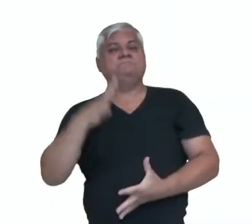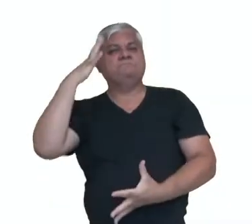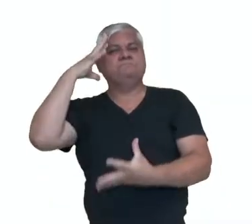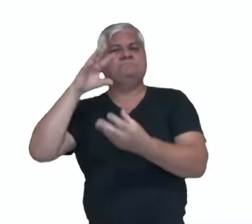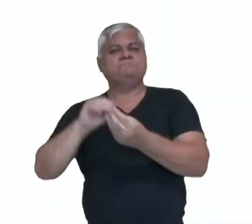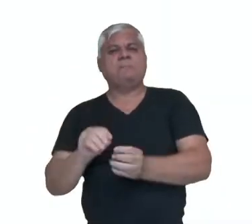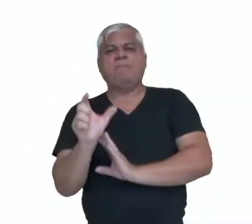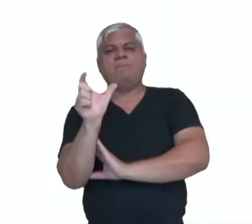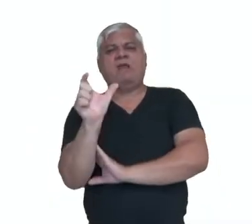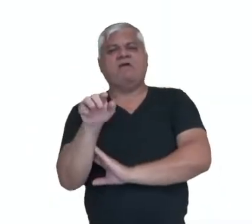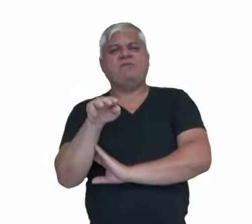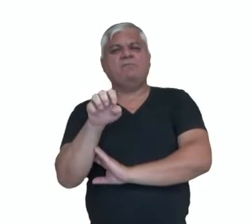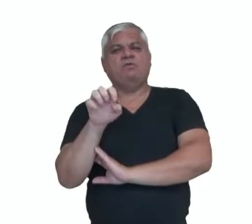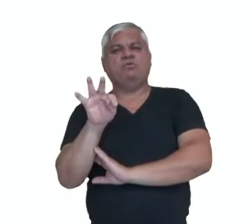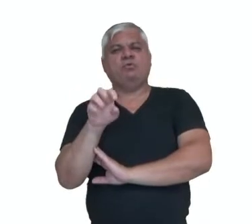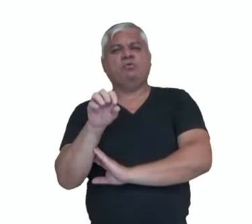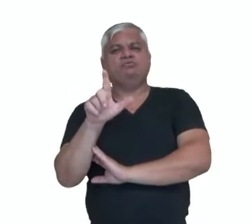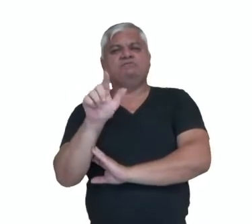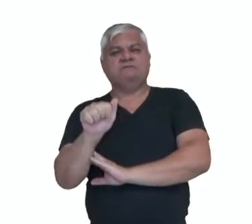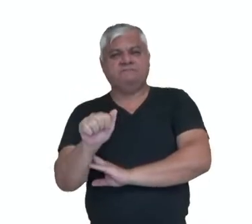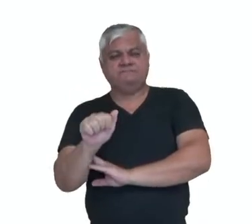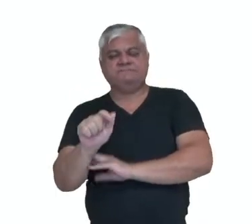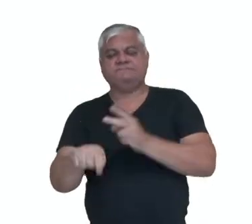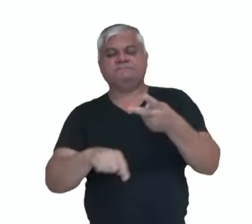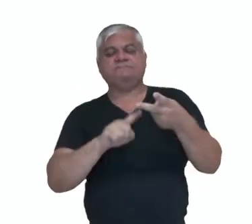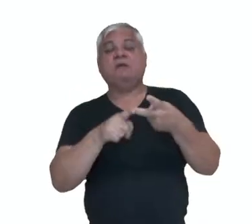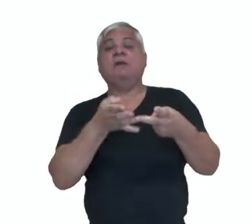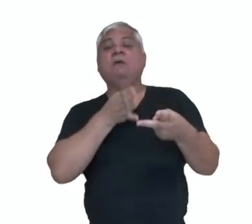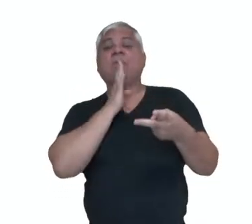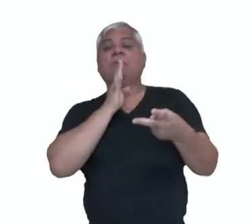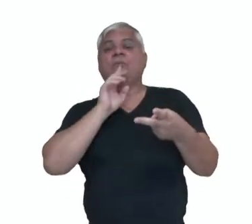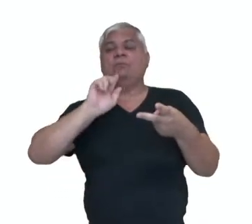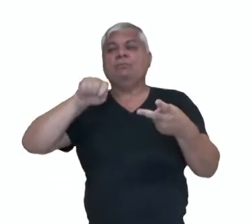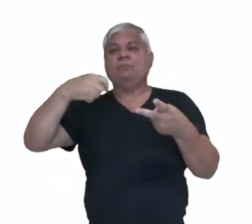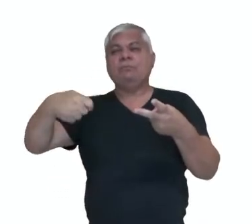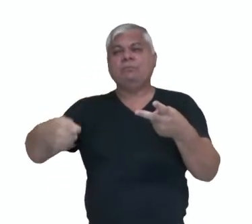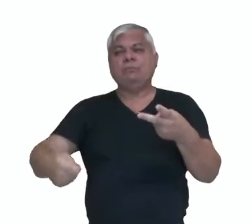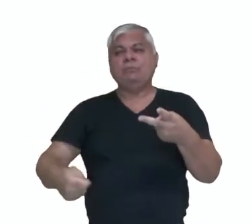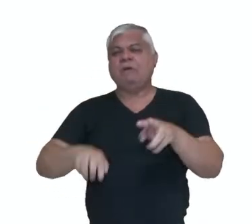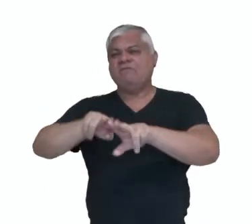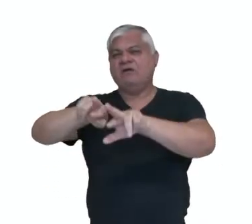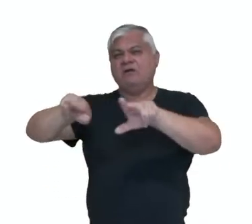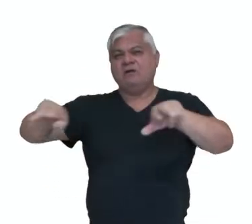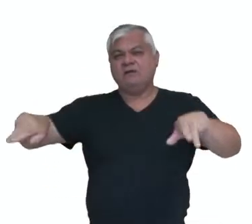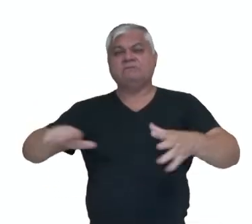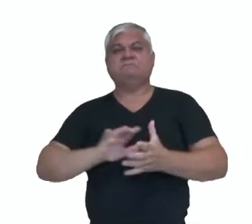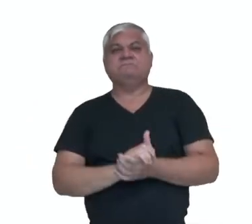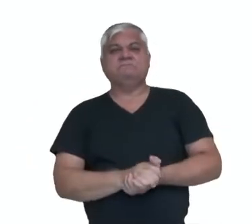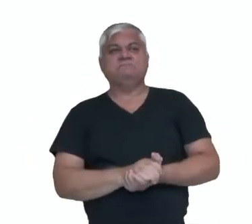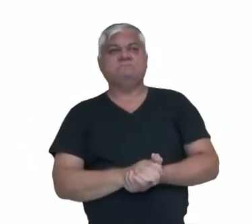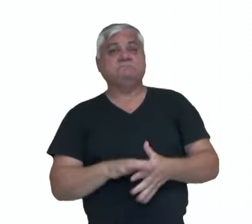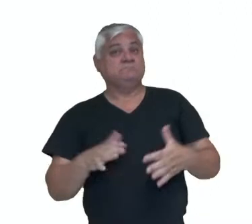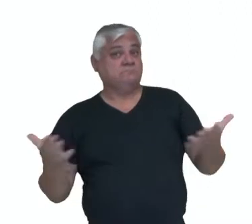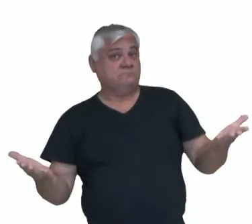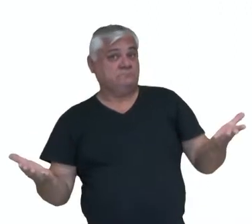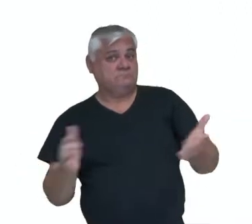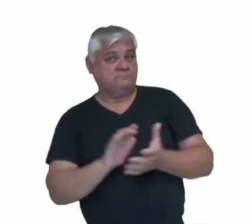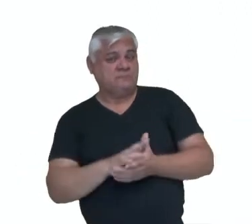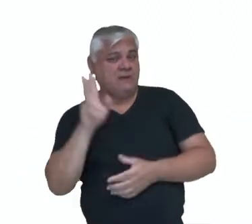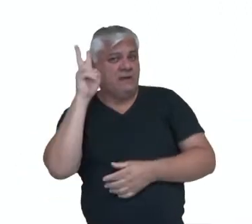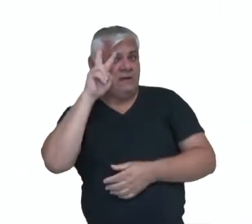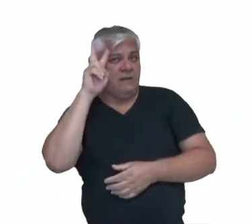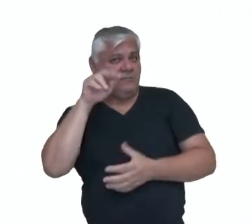Compreender o significado de mitologia, conhecer alguns seres da mitologia grega. E aí, vocês